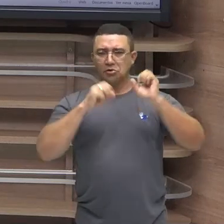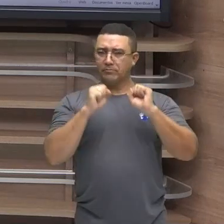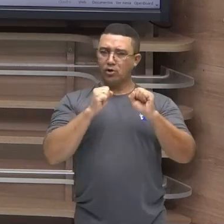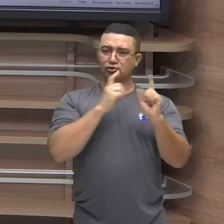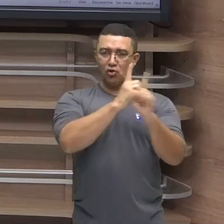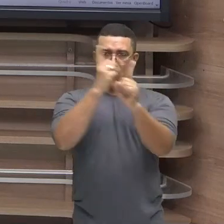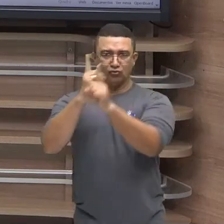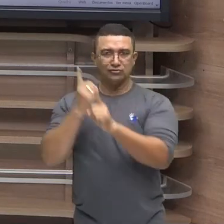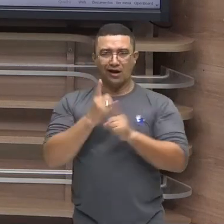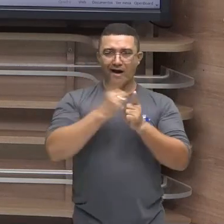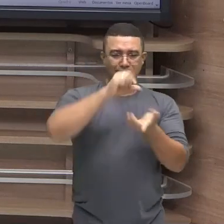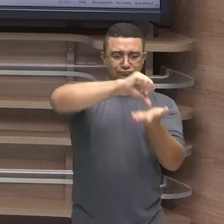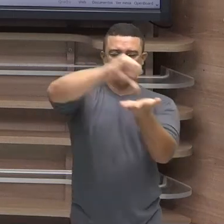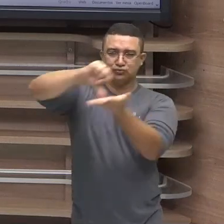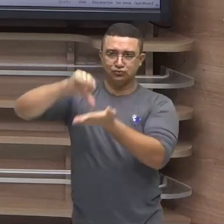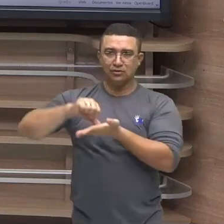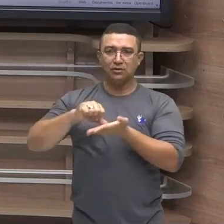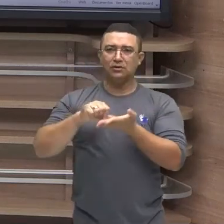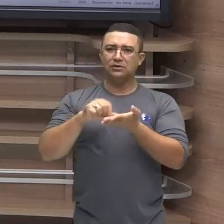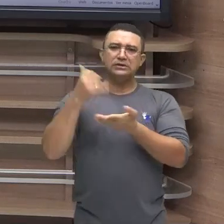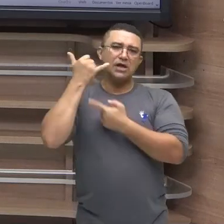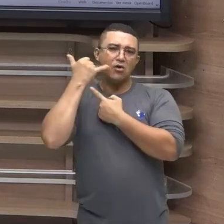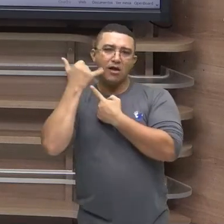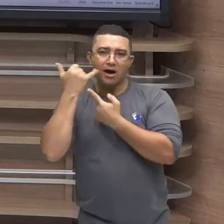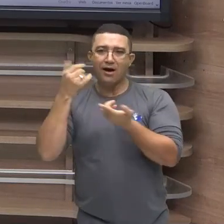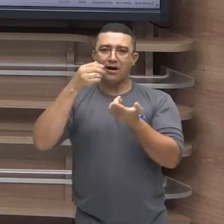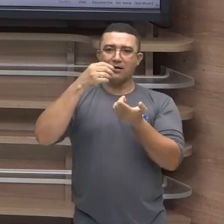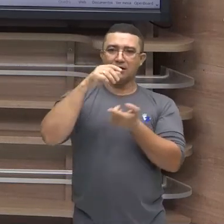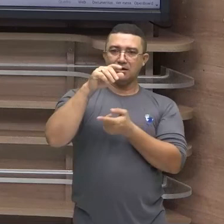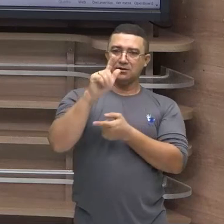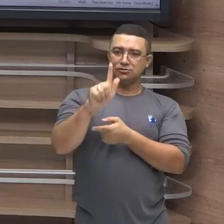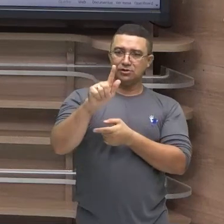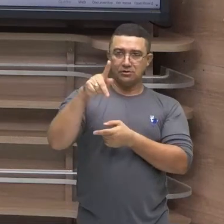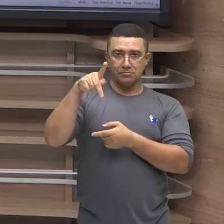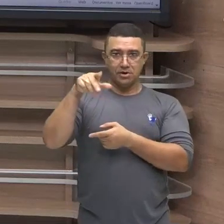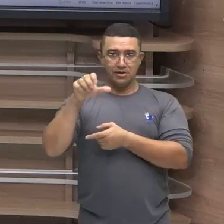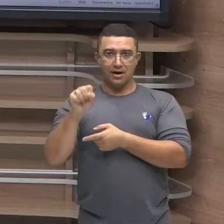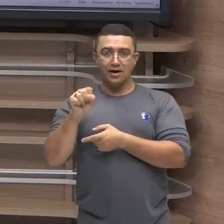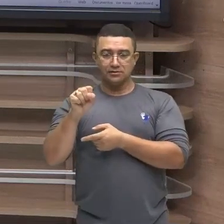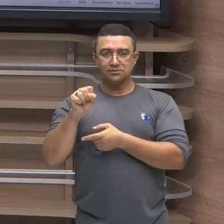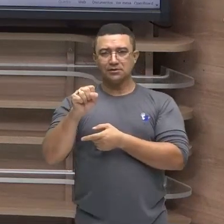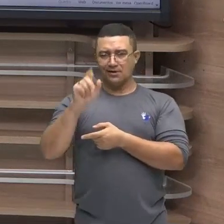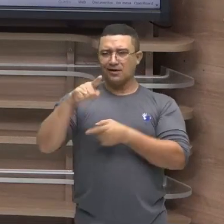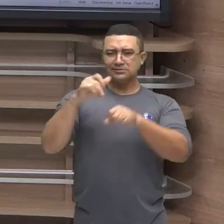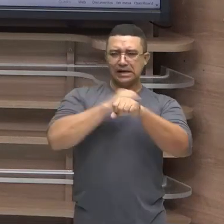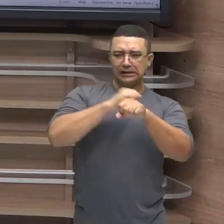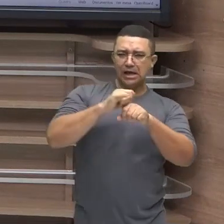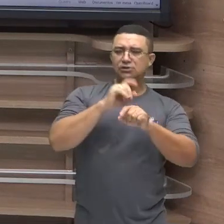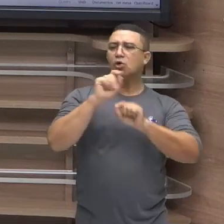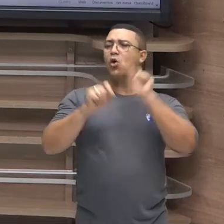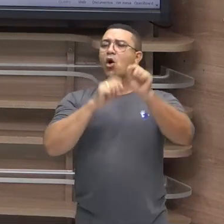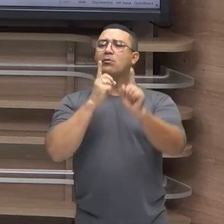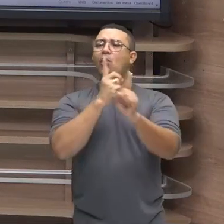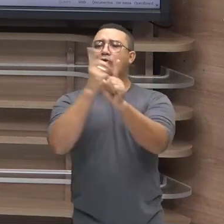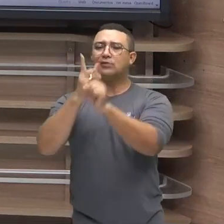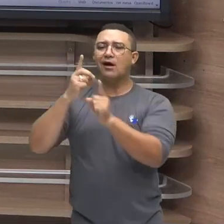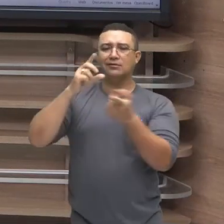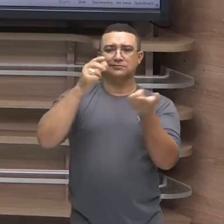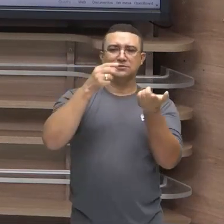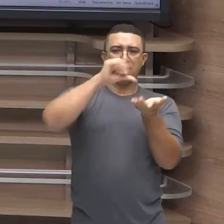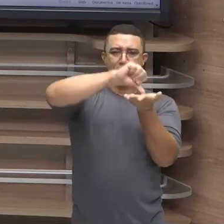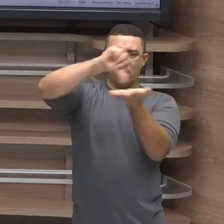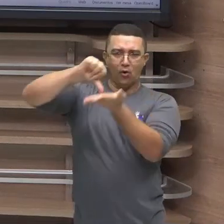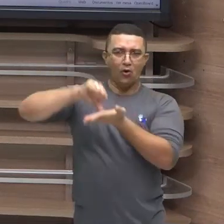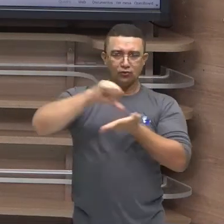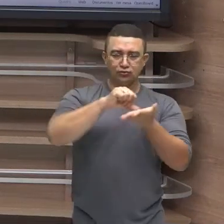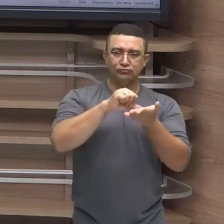até mesmo observar aí no celular. A gente tem a definição ali de um exato ponto, né, onde a gente tem